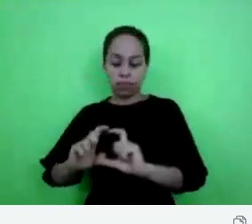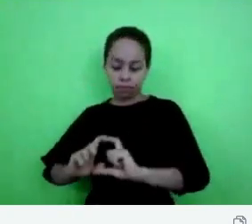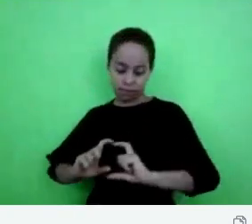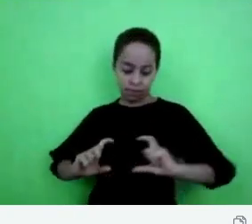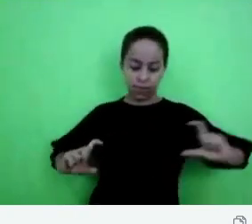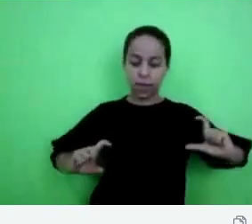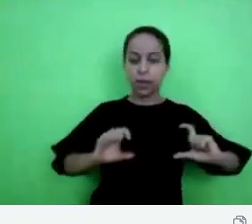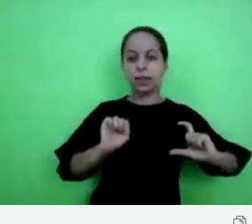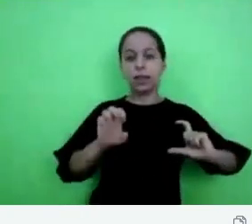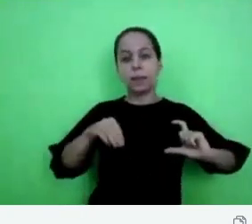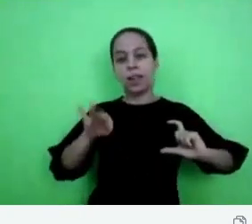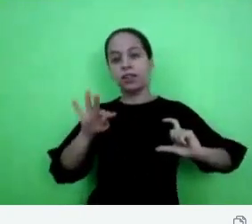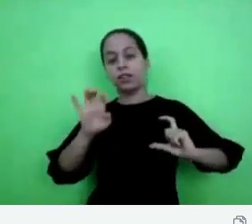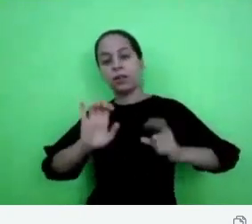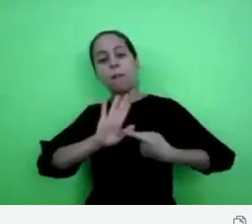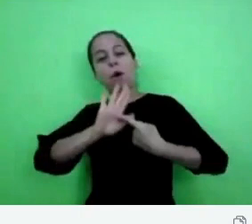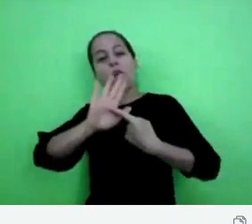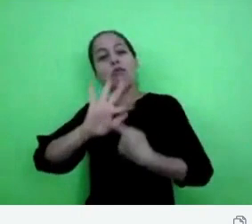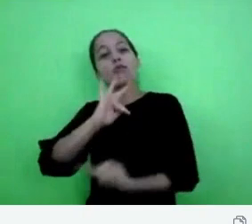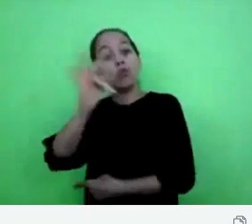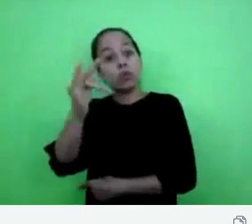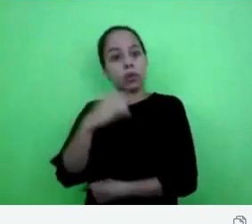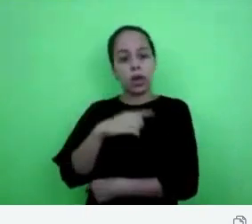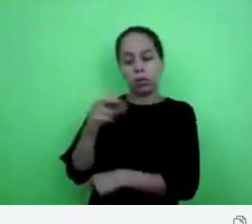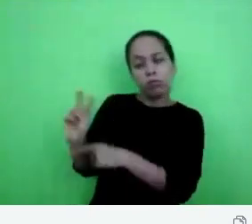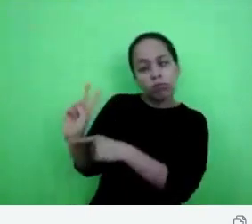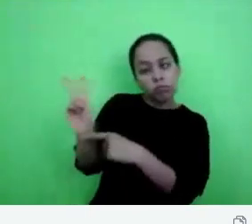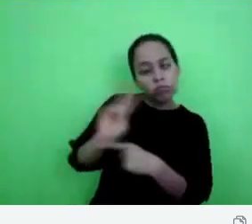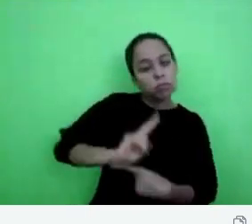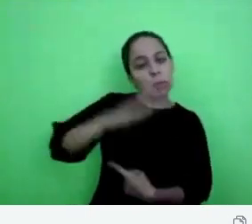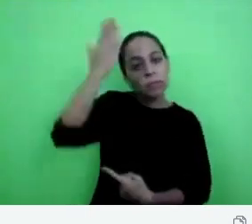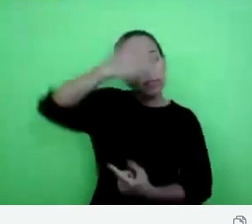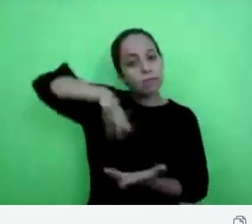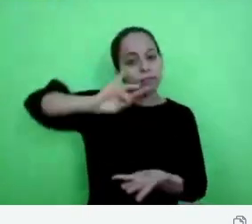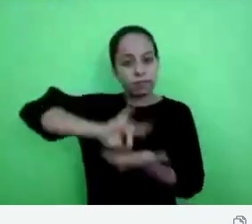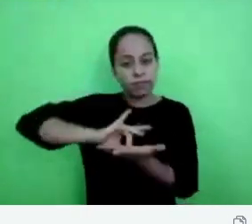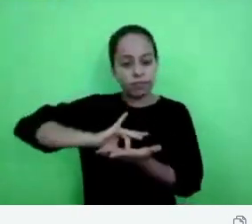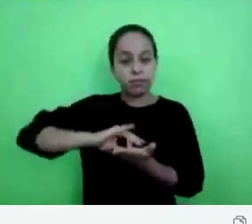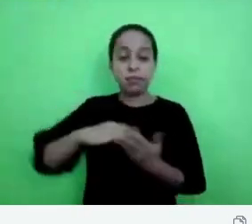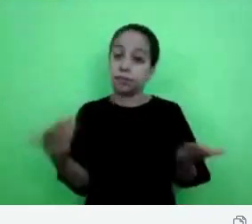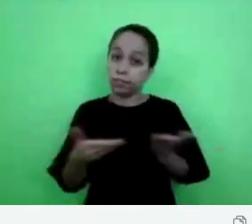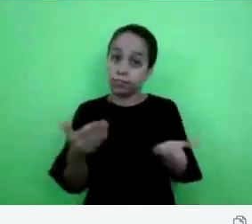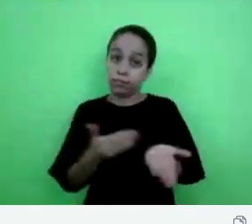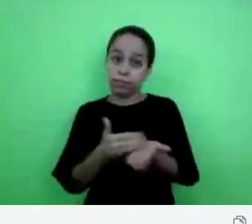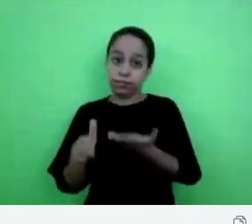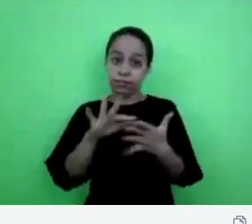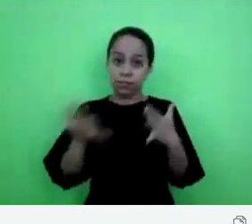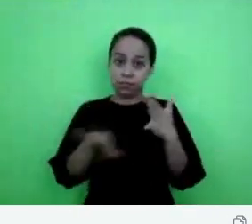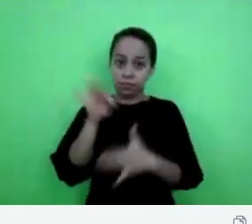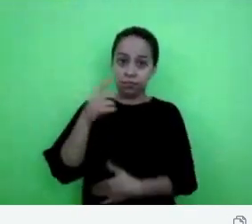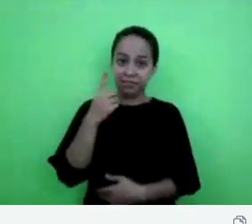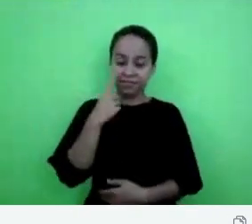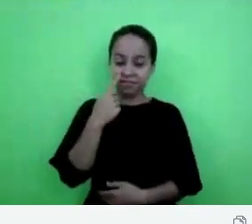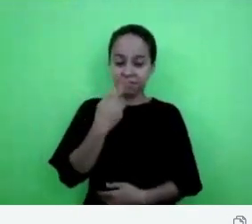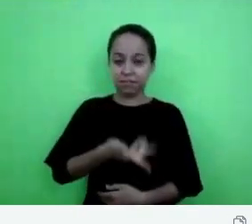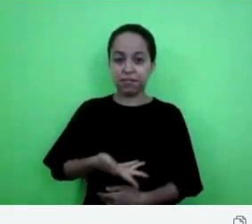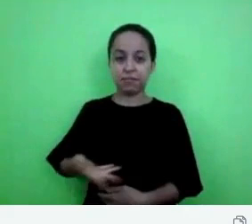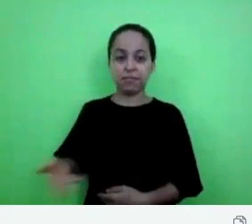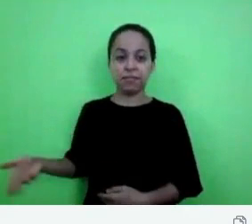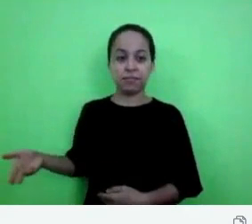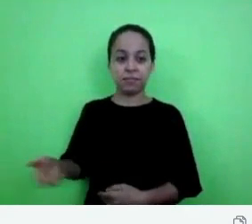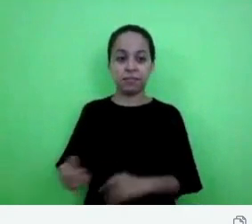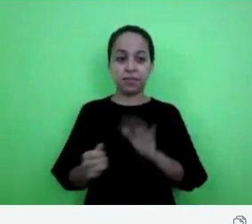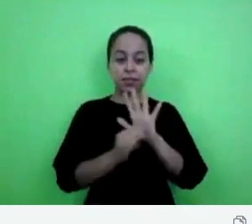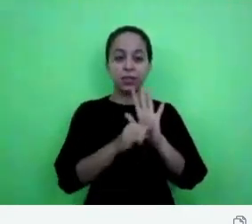seja utilizada em futuras conferências. Damos início agora ao sorteio eletrônico do edital